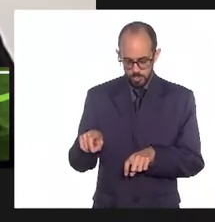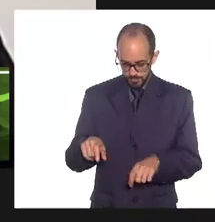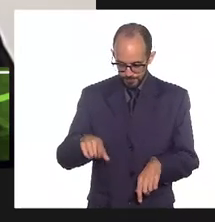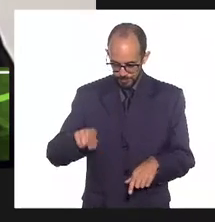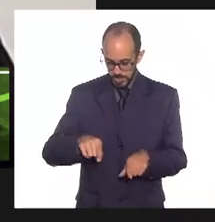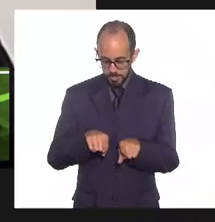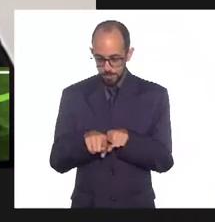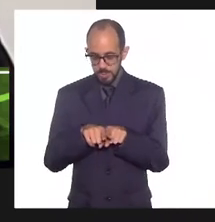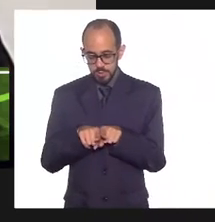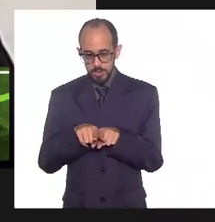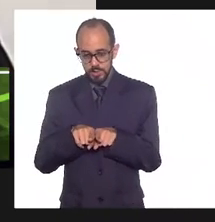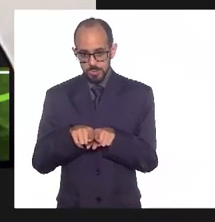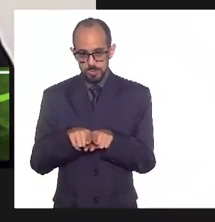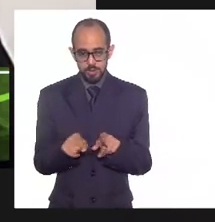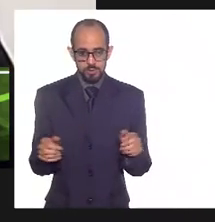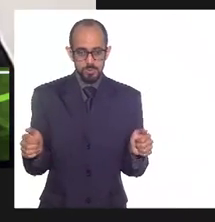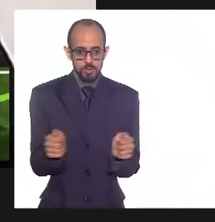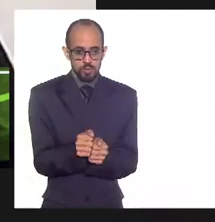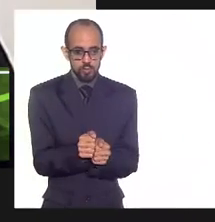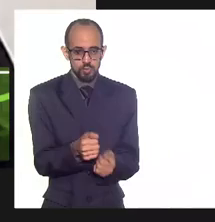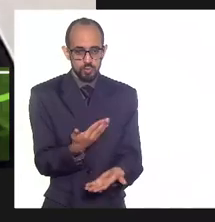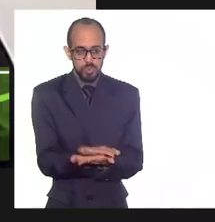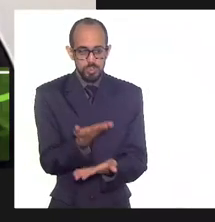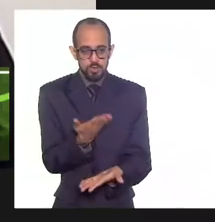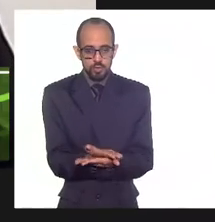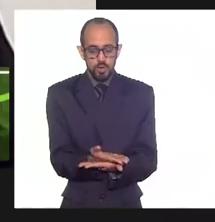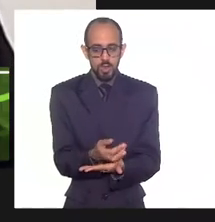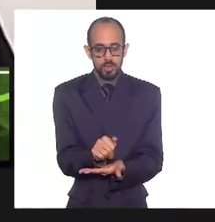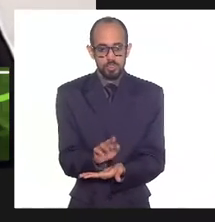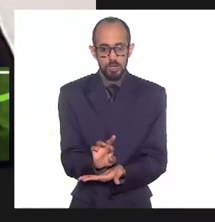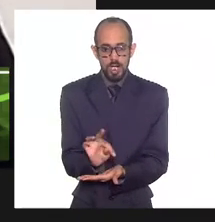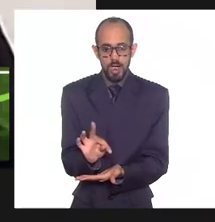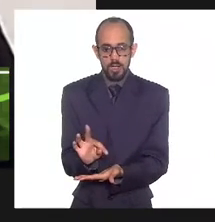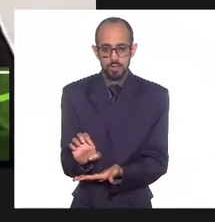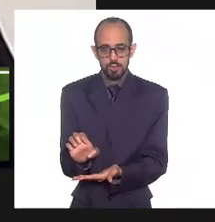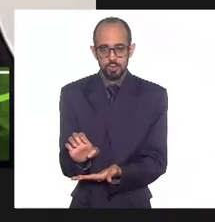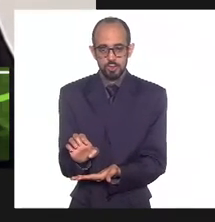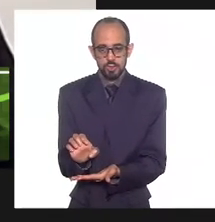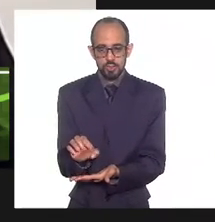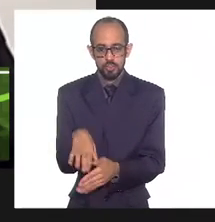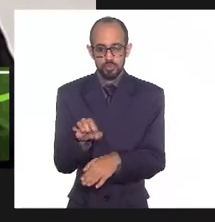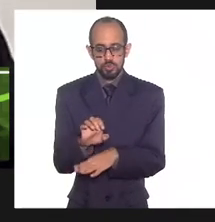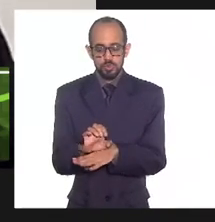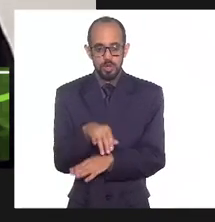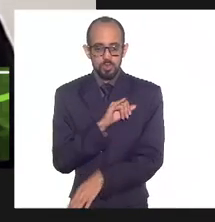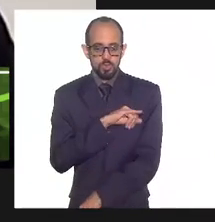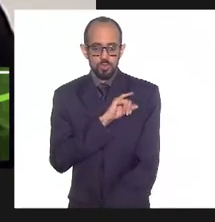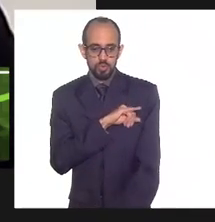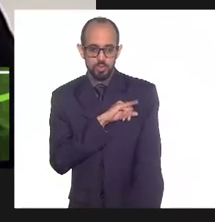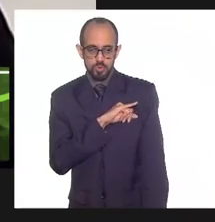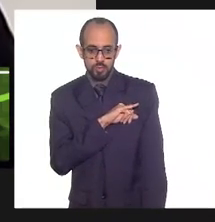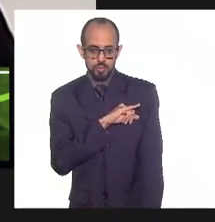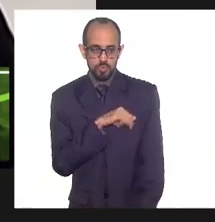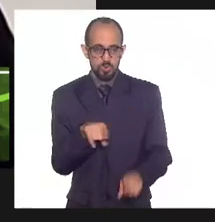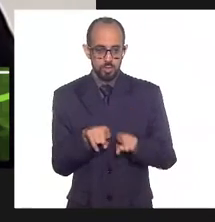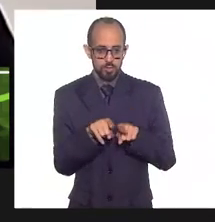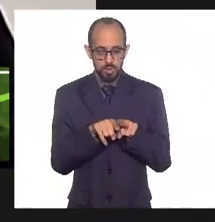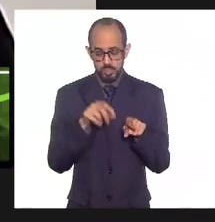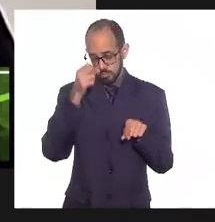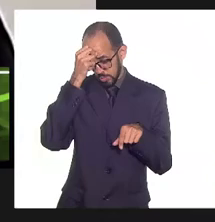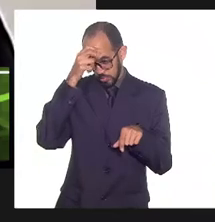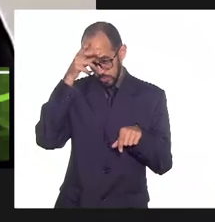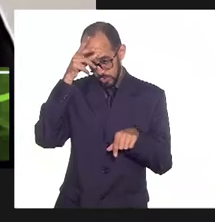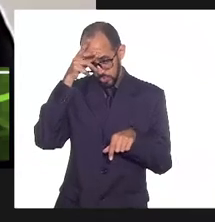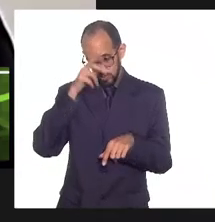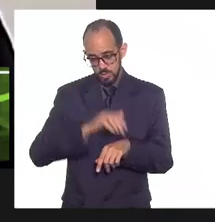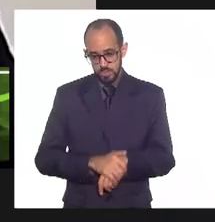parcerias entre a escola a fundação de arte do estado Anitta Mantuana do estado do Rio de Janeiro e as prefeituras municipais